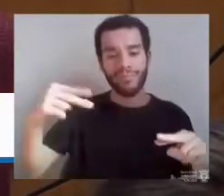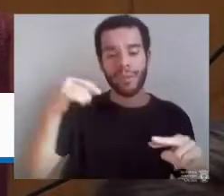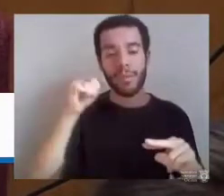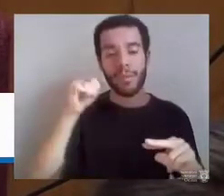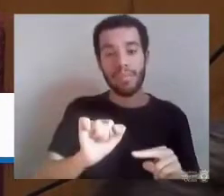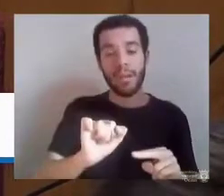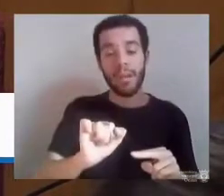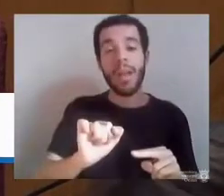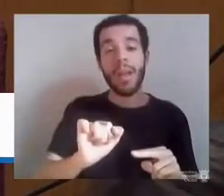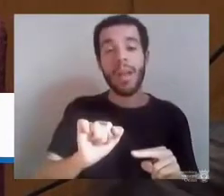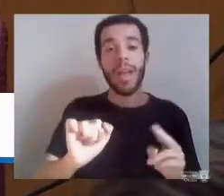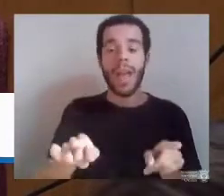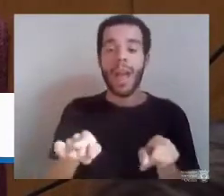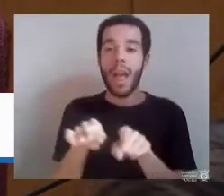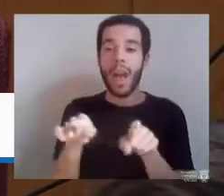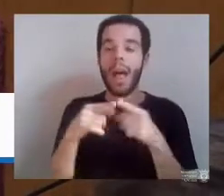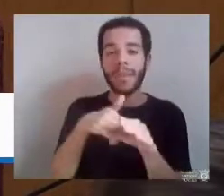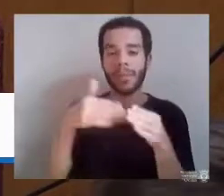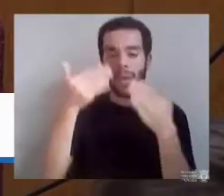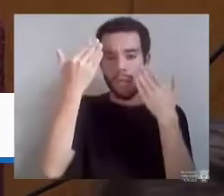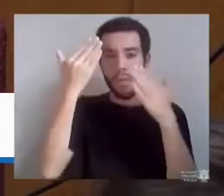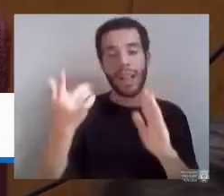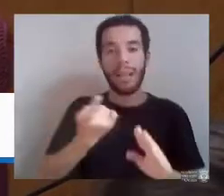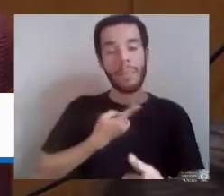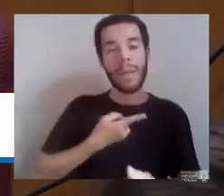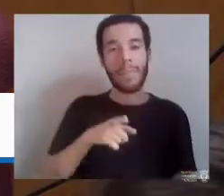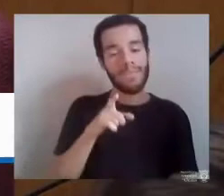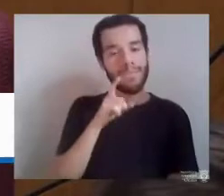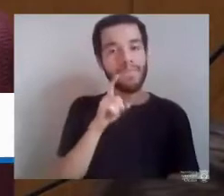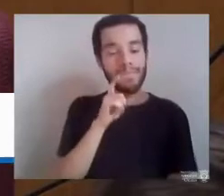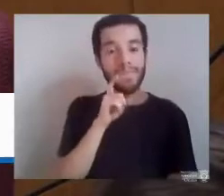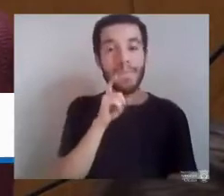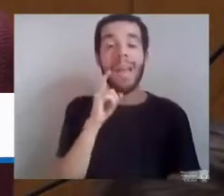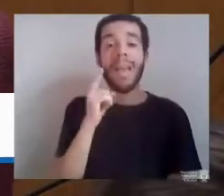participação democrática a preservar, questiona-se se o